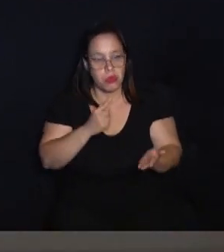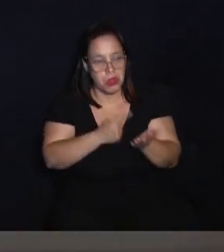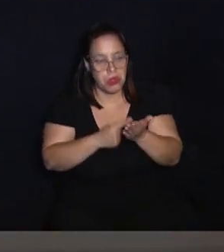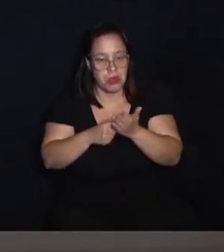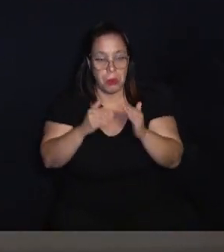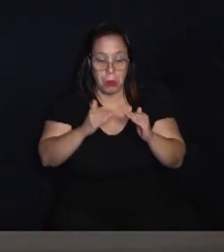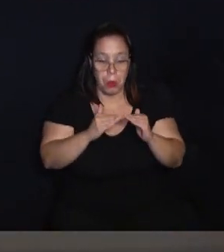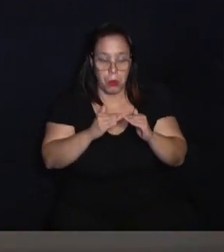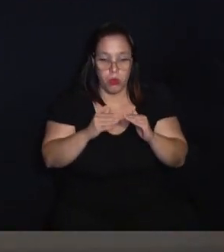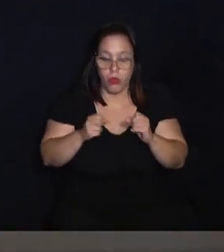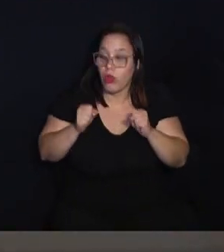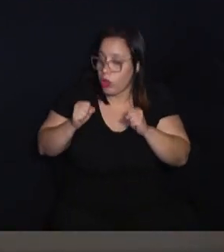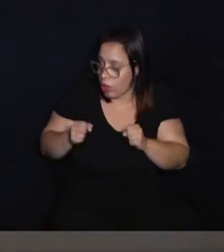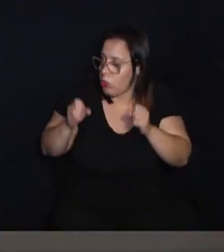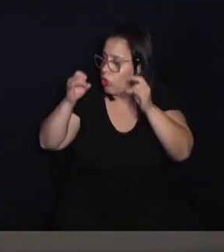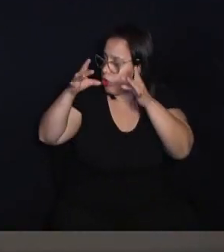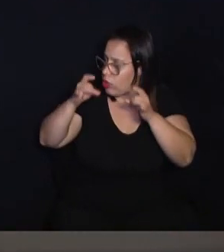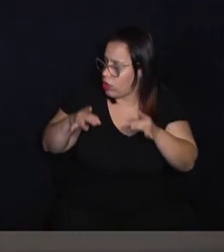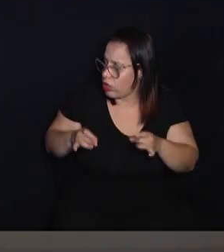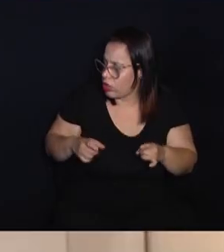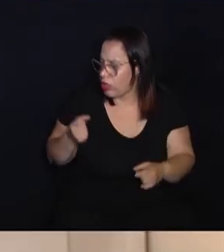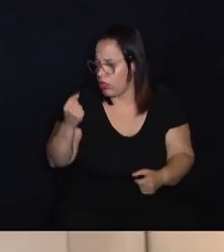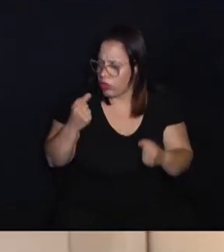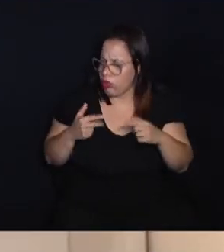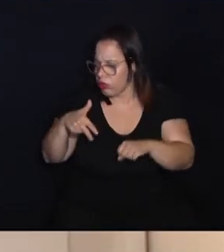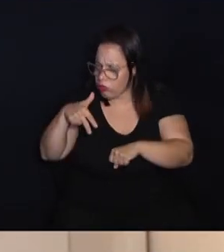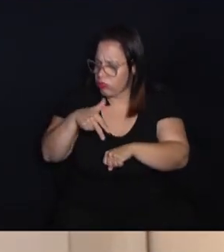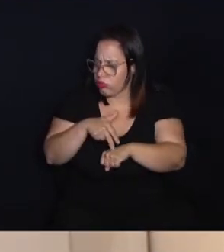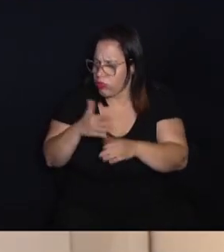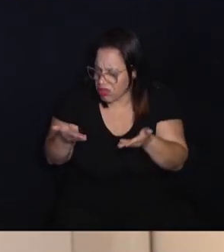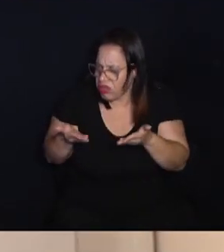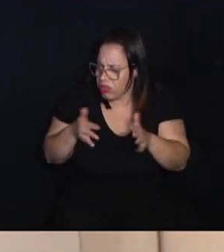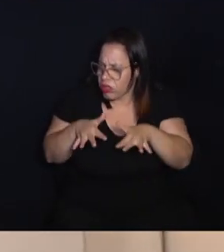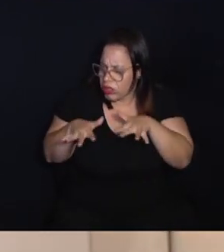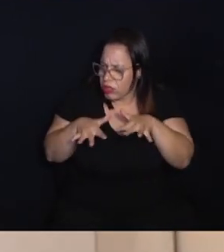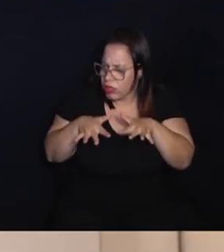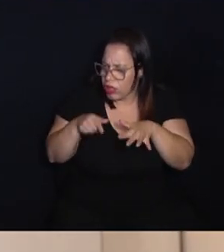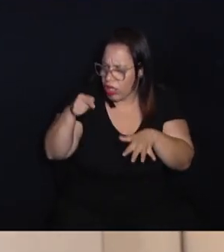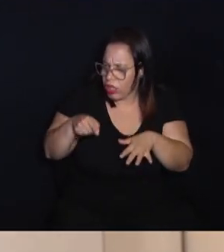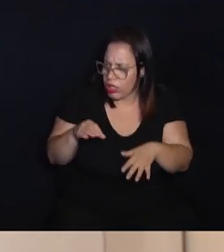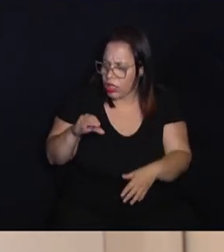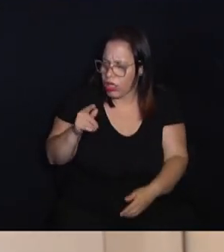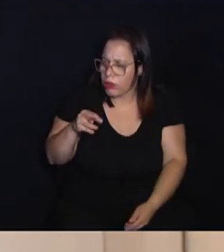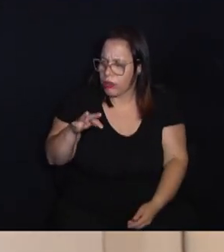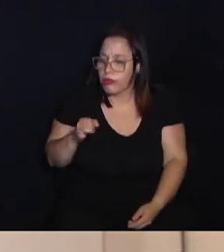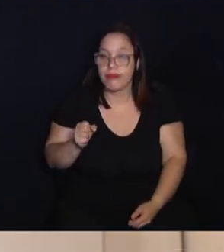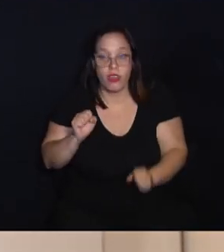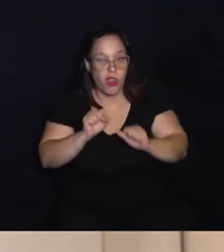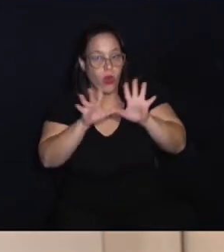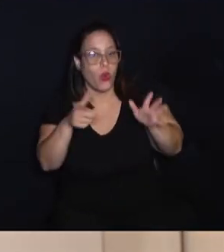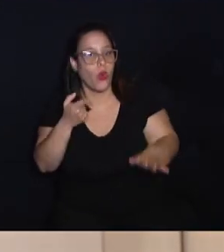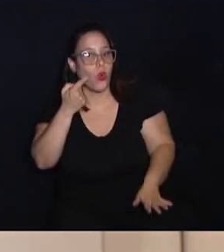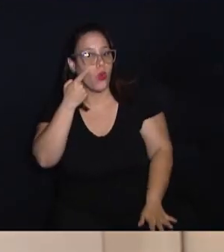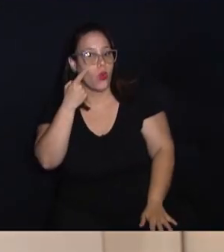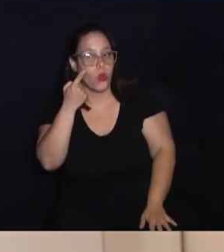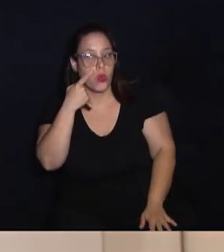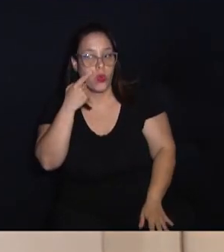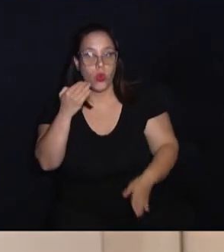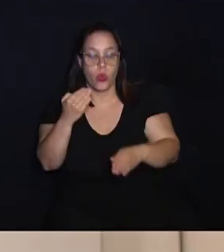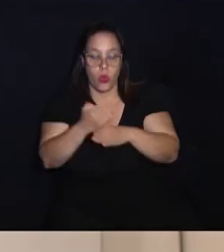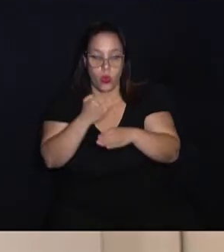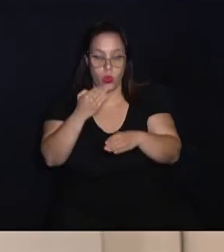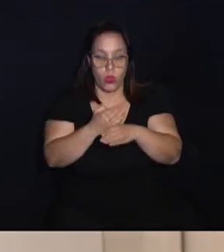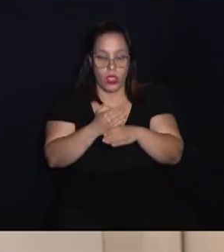vagas. Mas você pode detalhar algumas assim que estão disponíveis neste momento aqui no CEPAT? Claro, olha, então construção